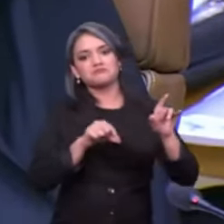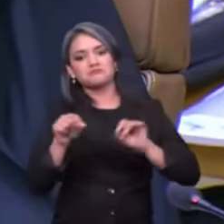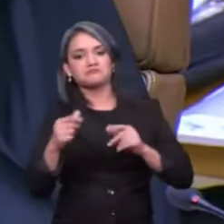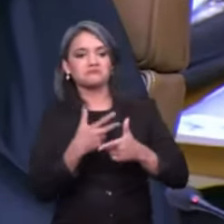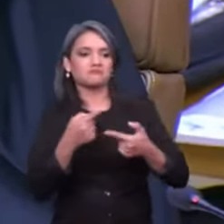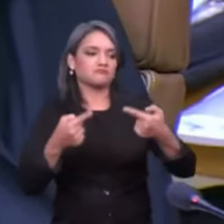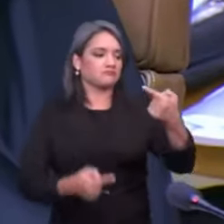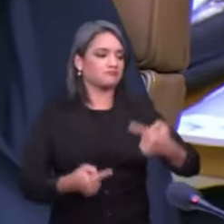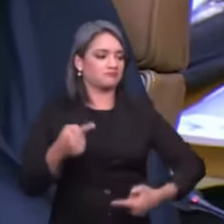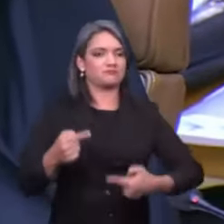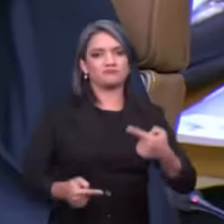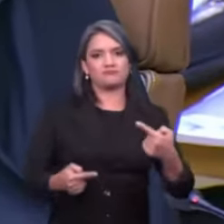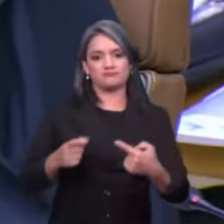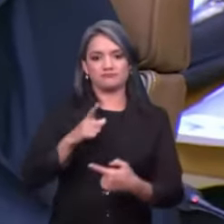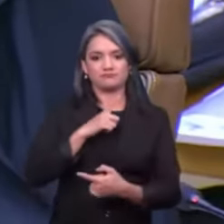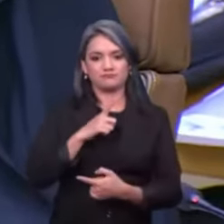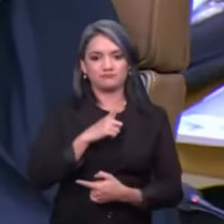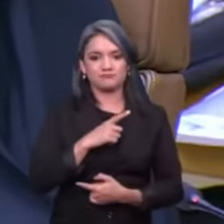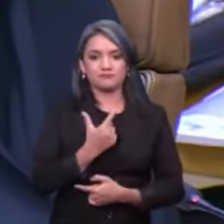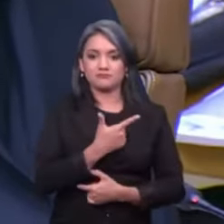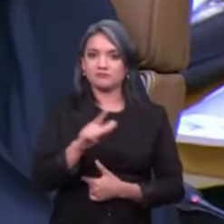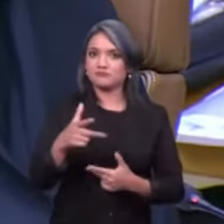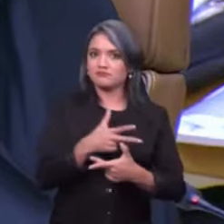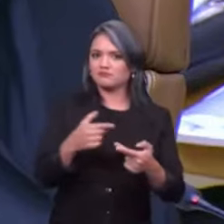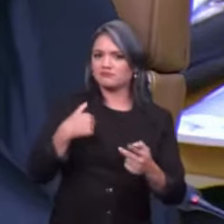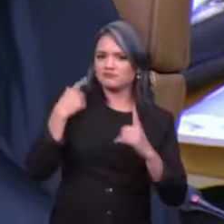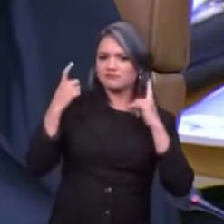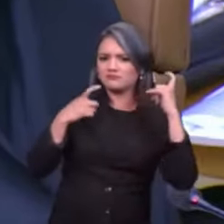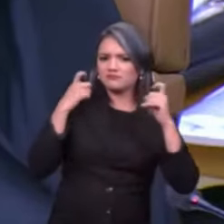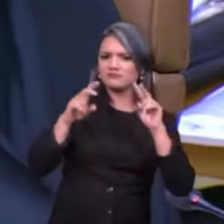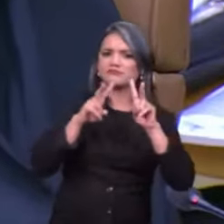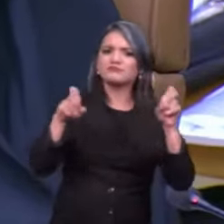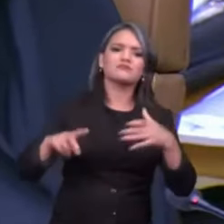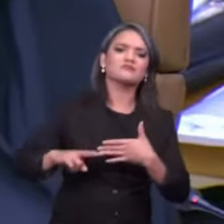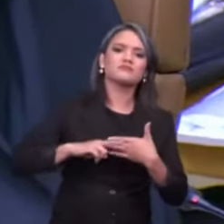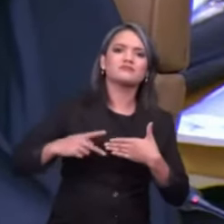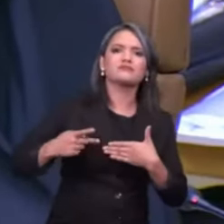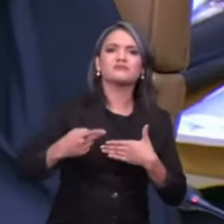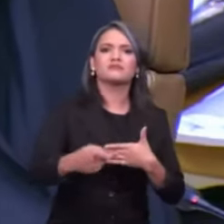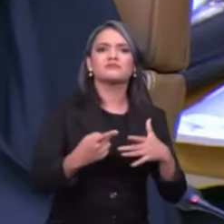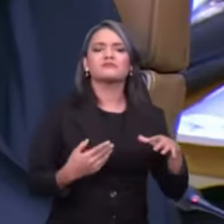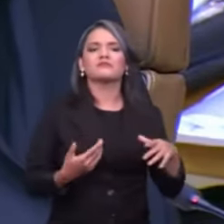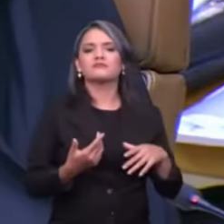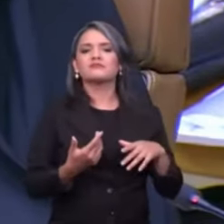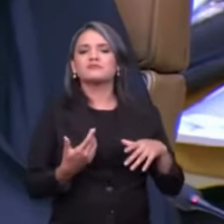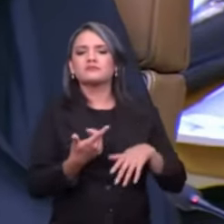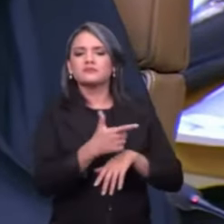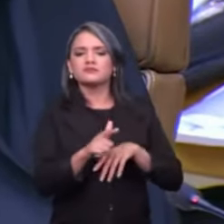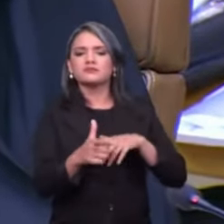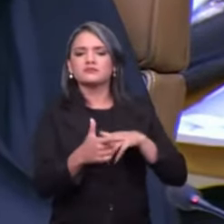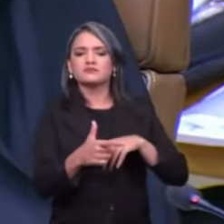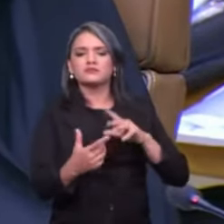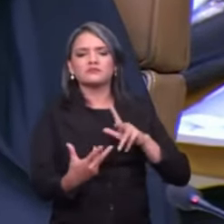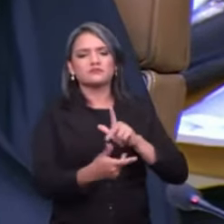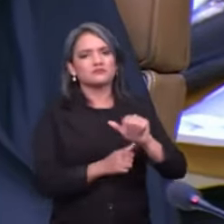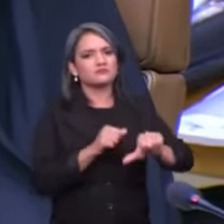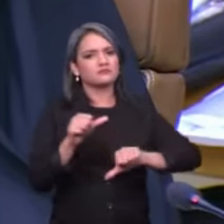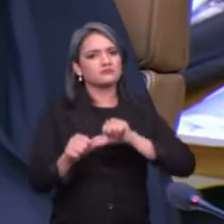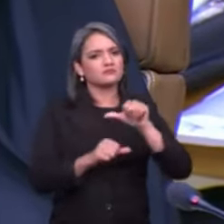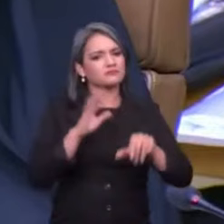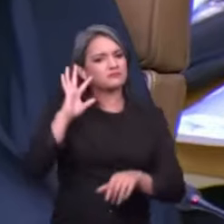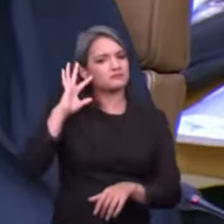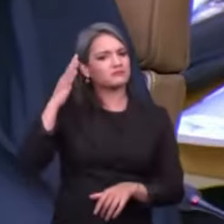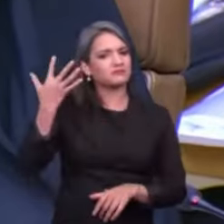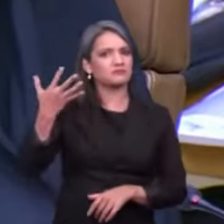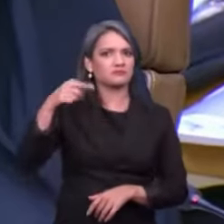políticas envolvidas. Outro ponto que me preocupa diz respeito aos reflexos internacionais da eventual mudança, por decisão judicial, da